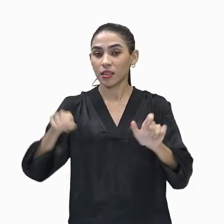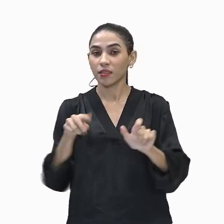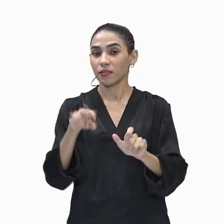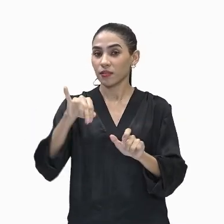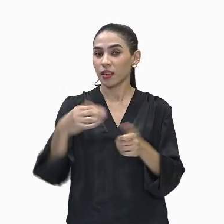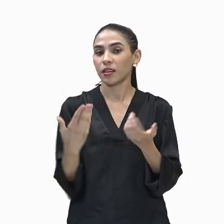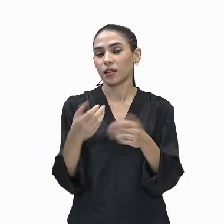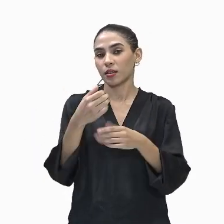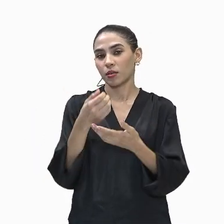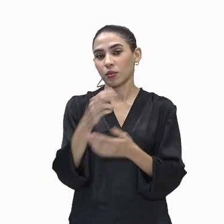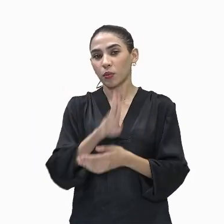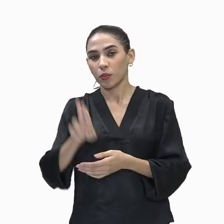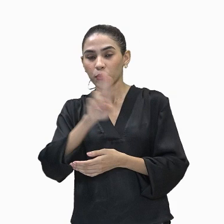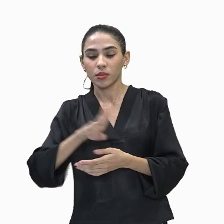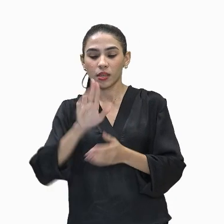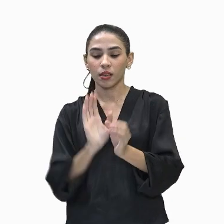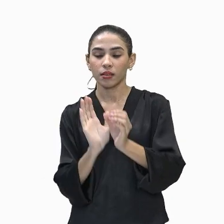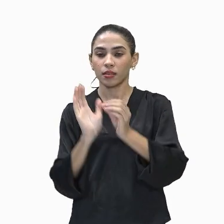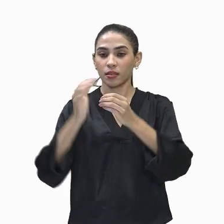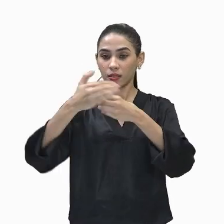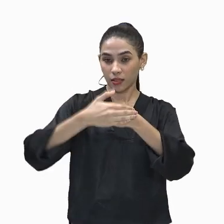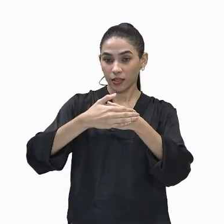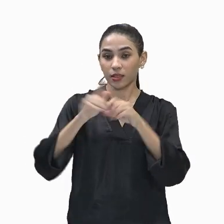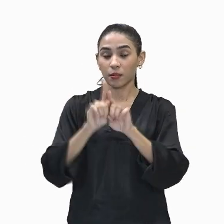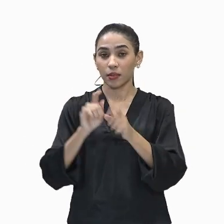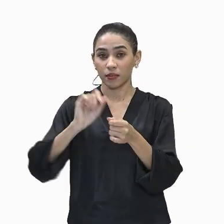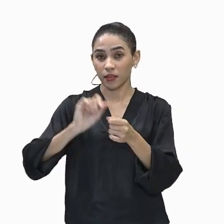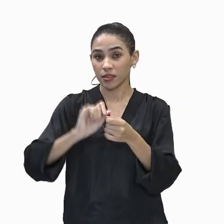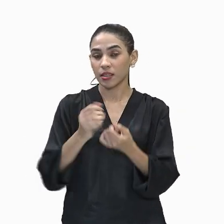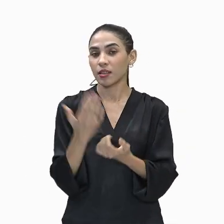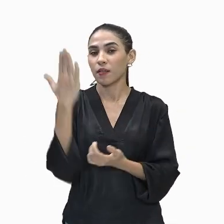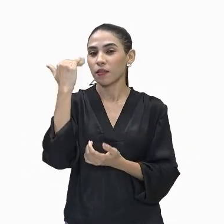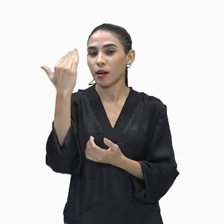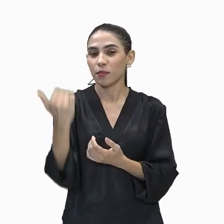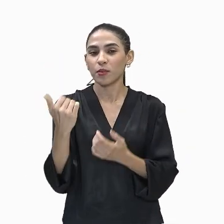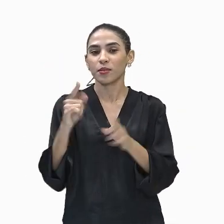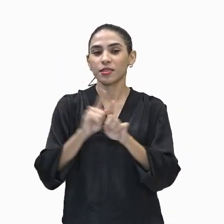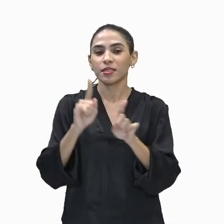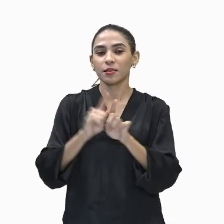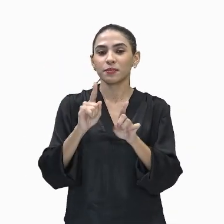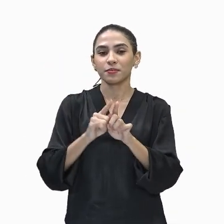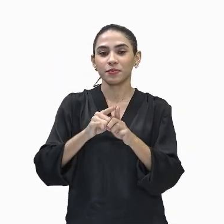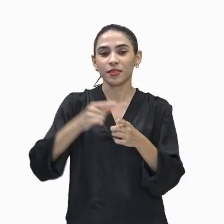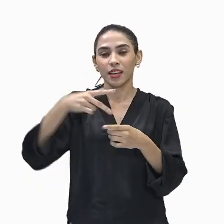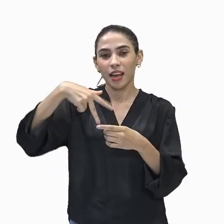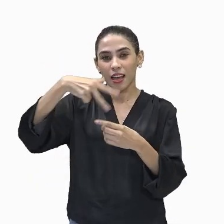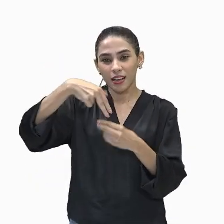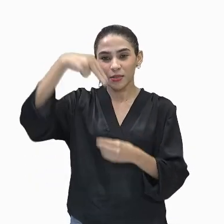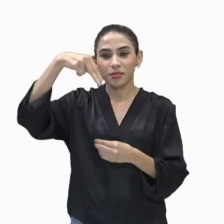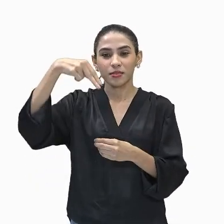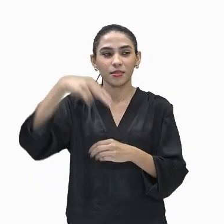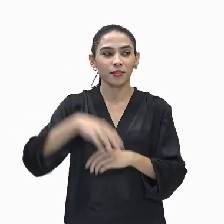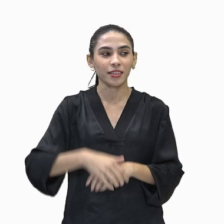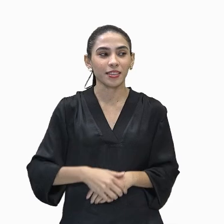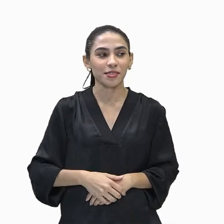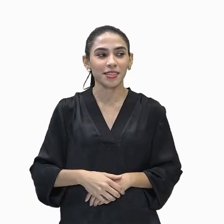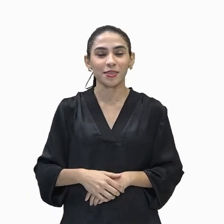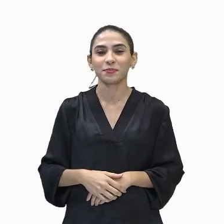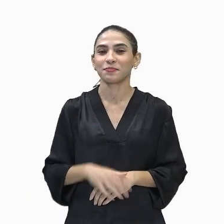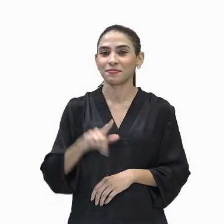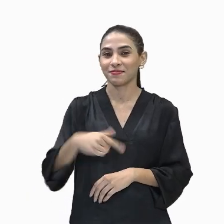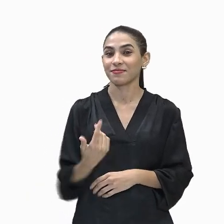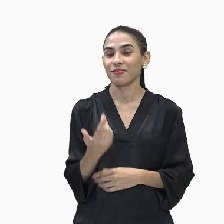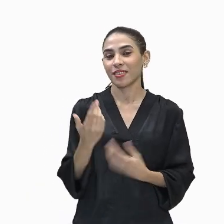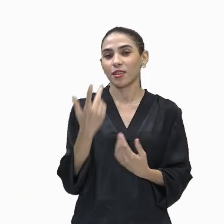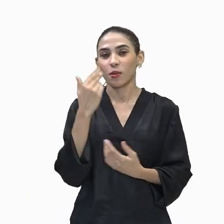aí para envolver esse alimento e fazer, né, o tão famoso e apreciado sushi. Então, é muito comum, né, na